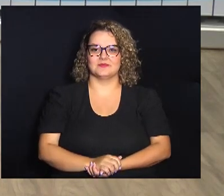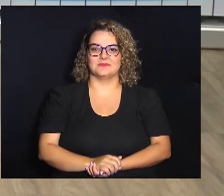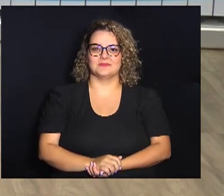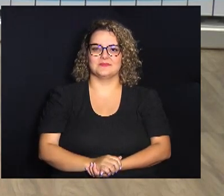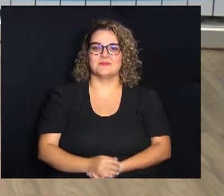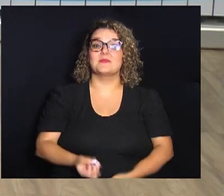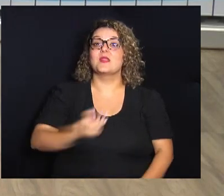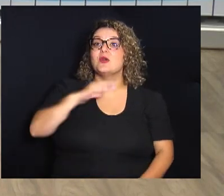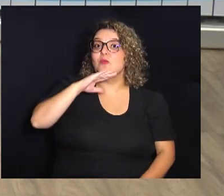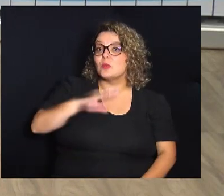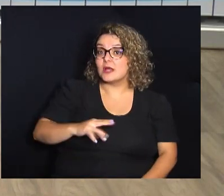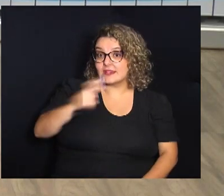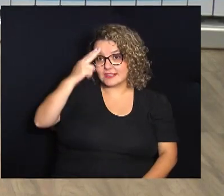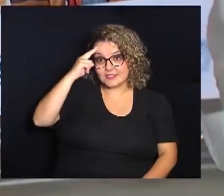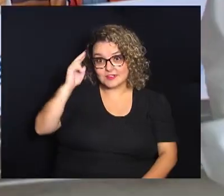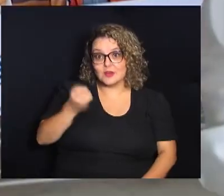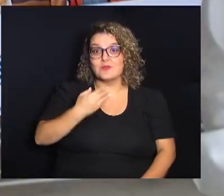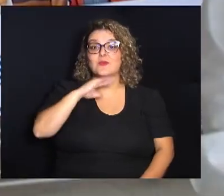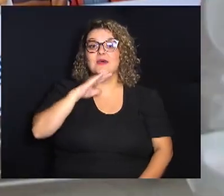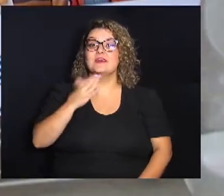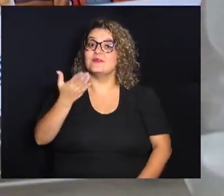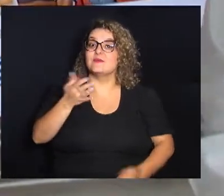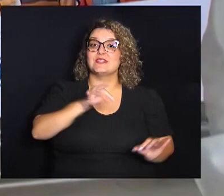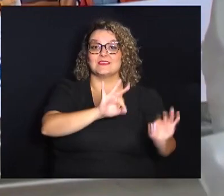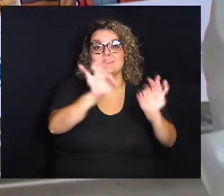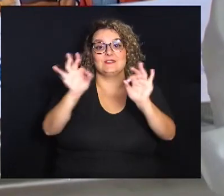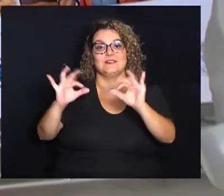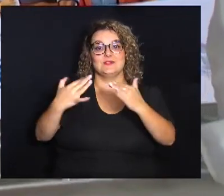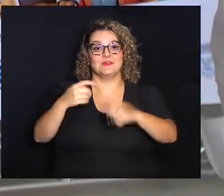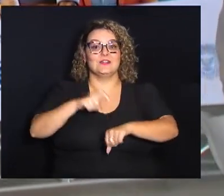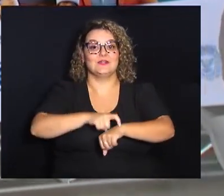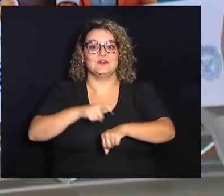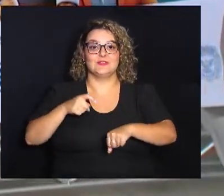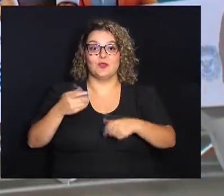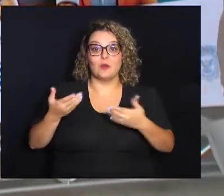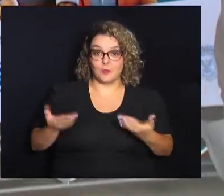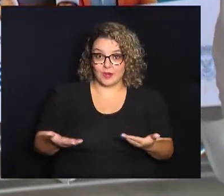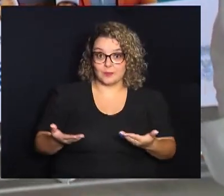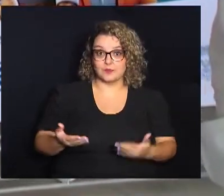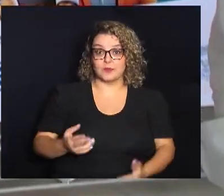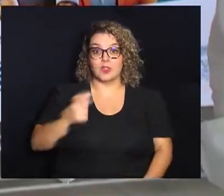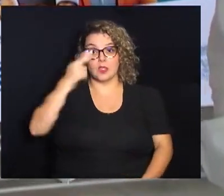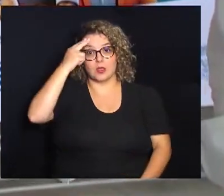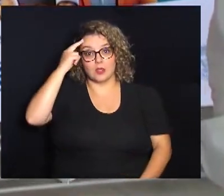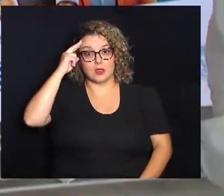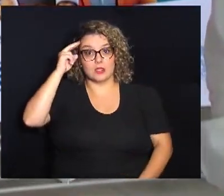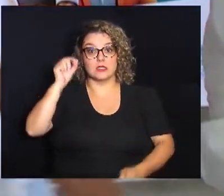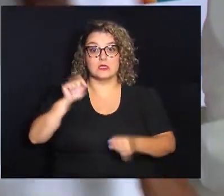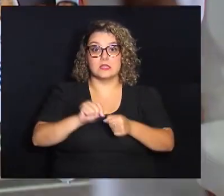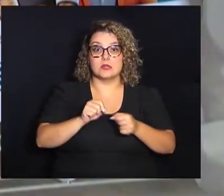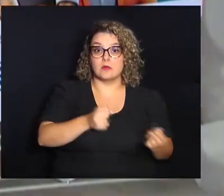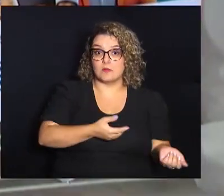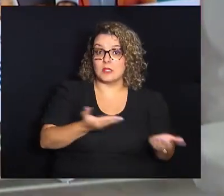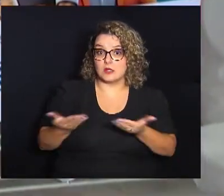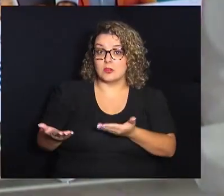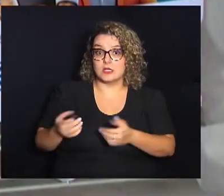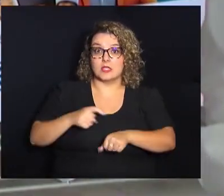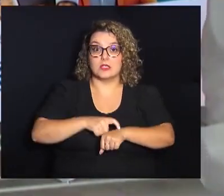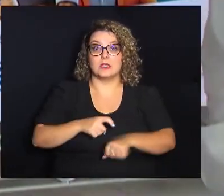Boa tarde, Gabriel. Boa tarde a você que nos acompanha neste momento. E, Gabriel, estão sendo oferecidas neste